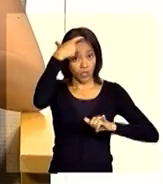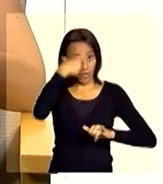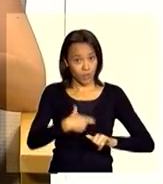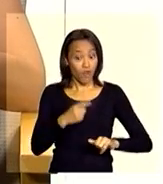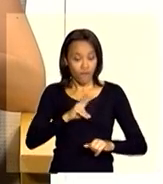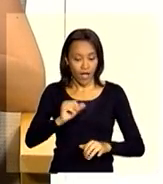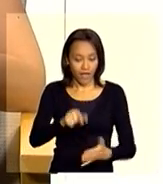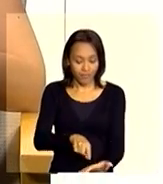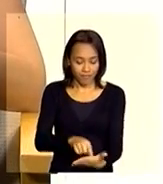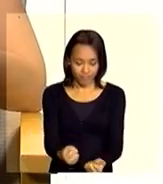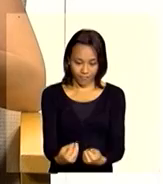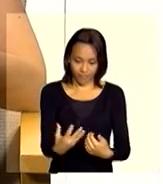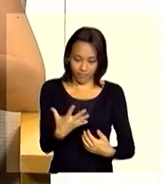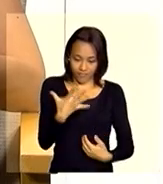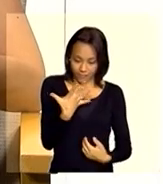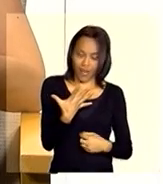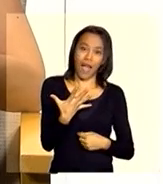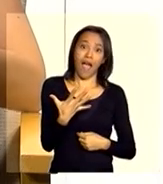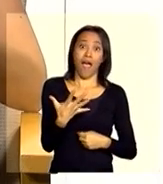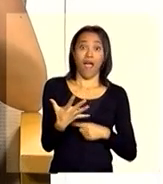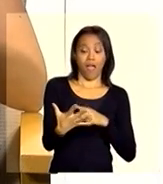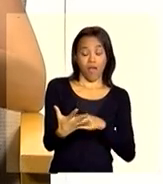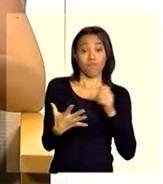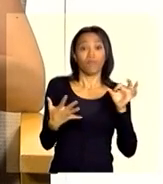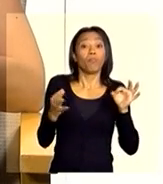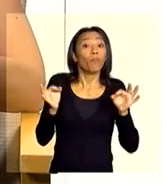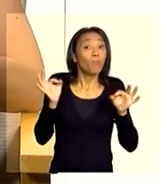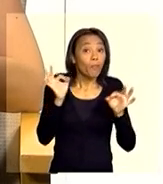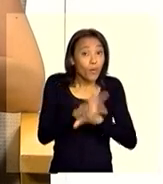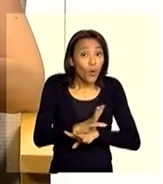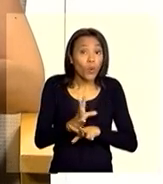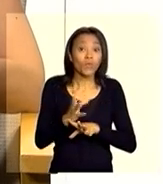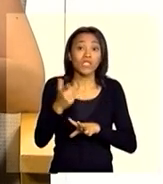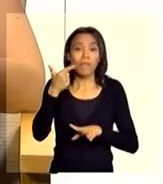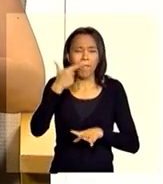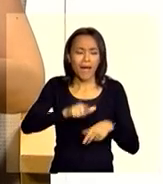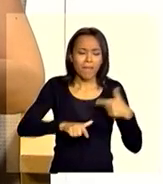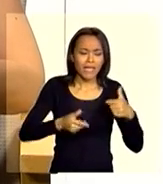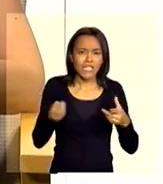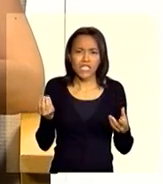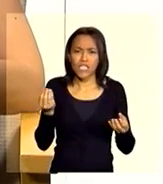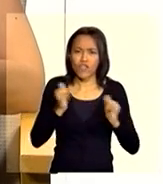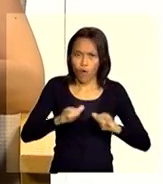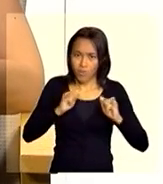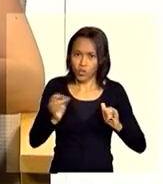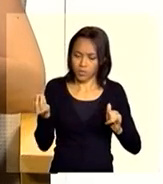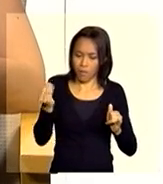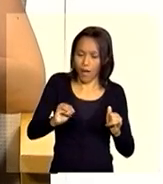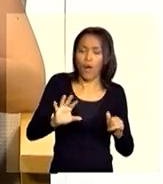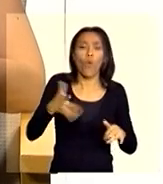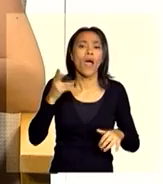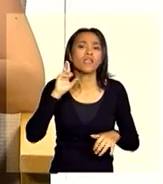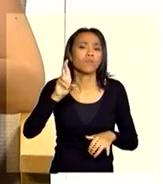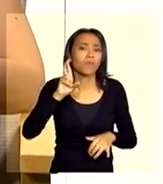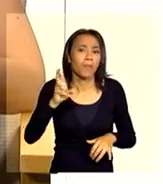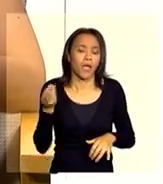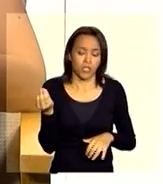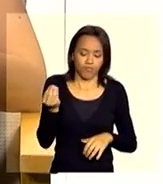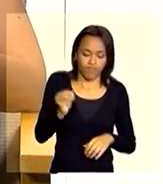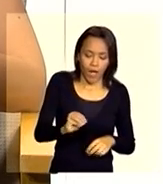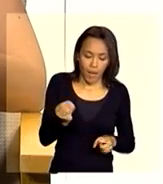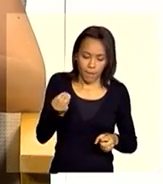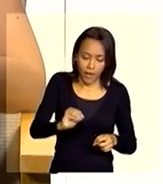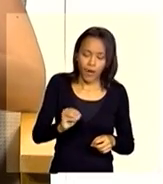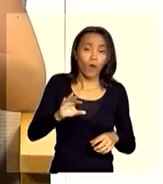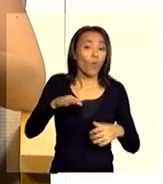recursos humanos você só precisa terminar de completar as informações obrigatórias que é o cargo dessa pessoa a função né